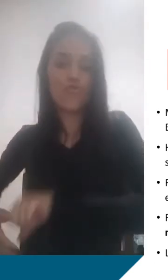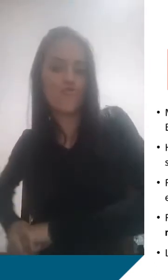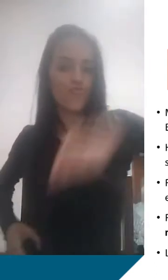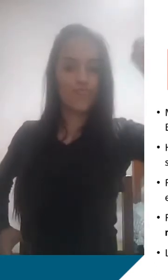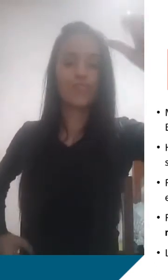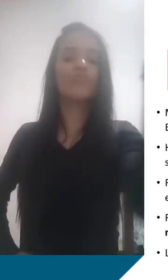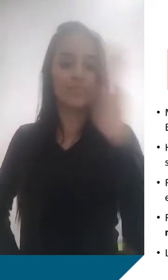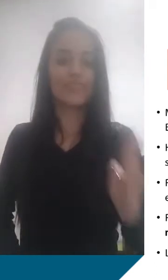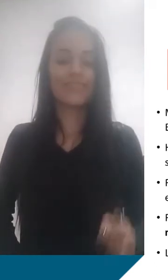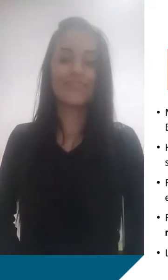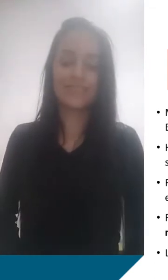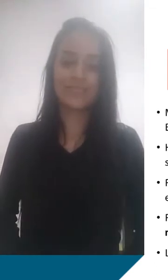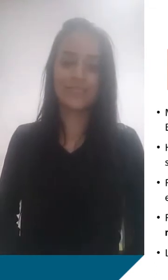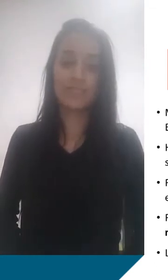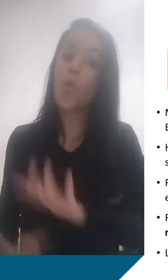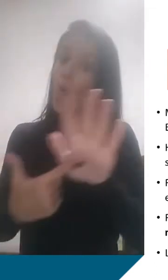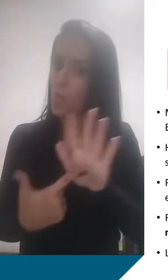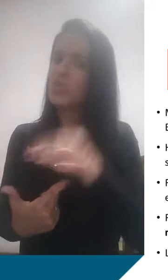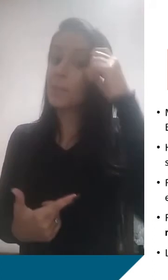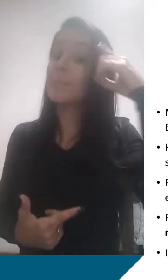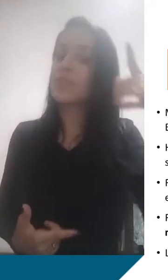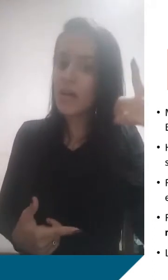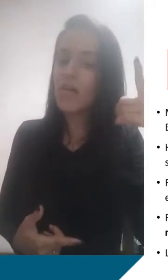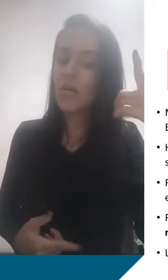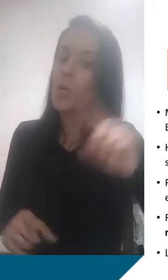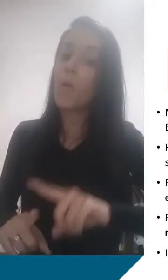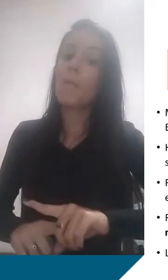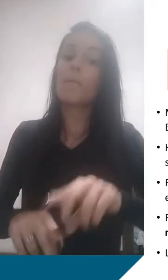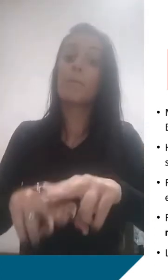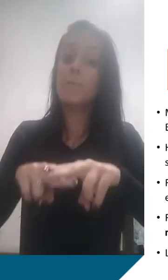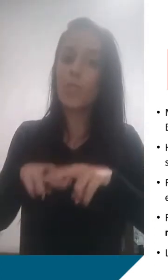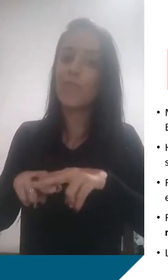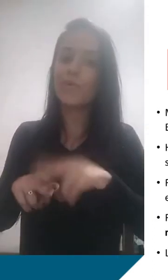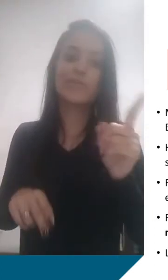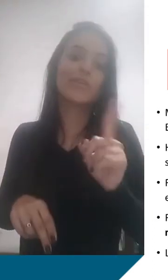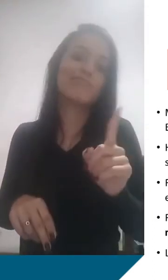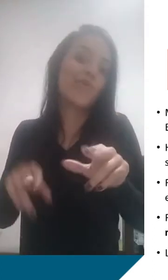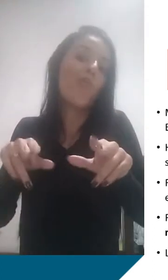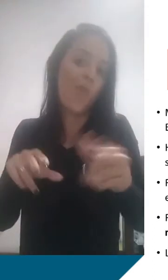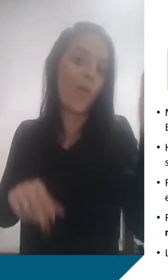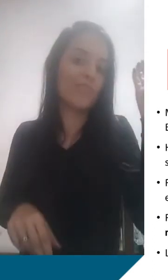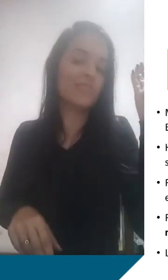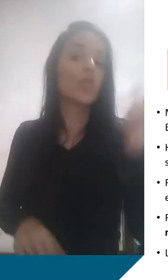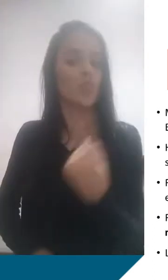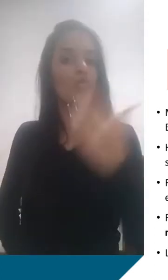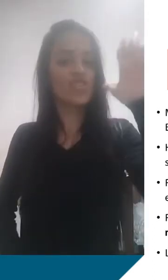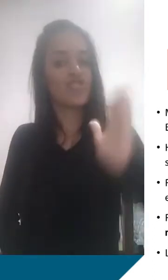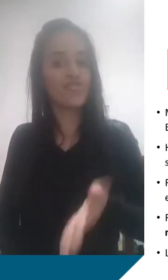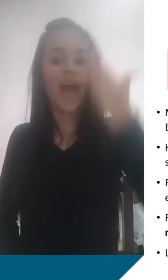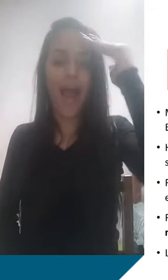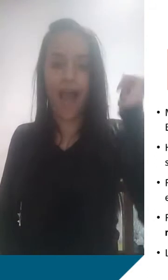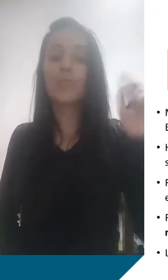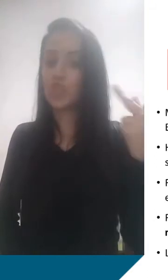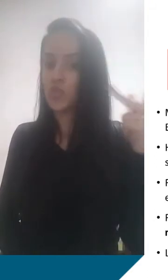do Brasil, retratada de forma imaginativa, pois não é fiel à realidade. Sabe-se